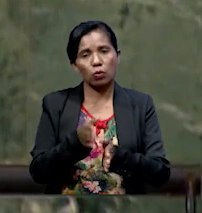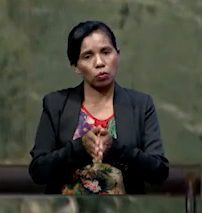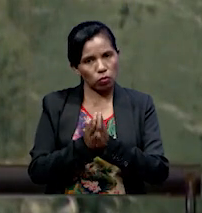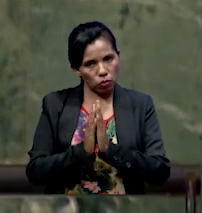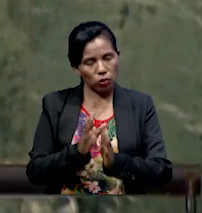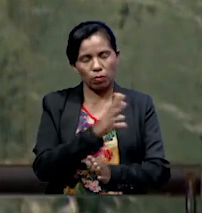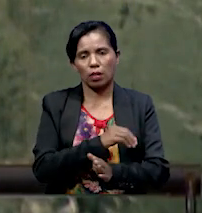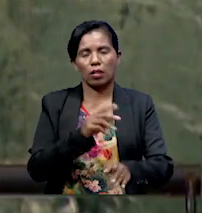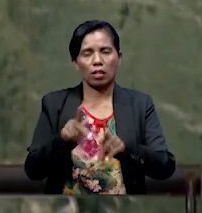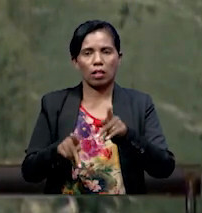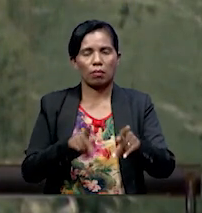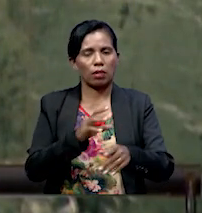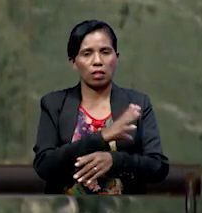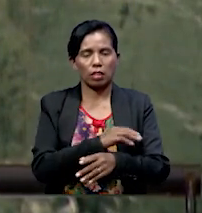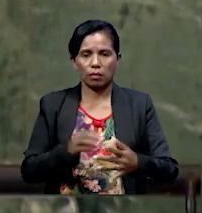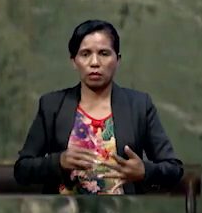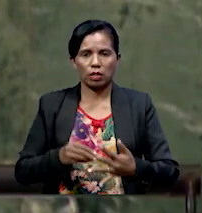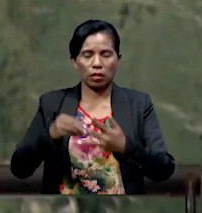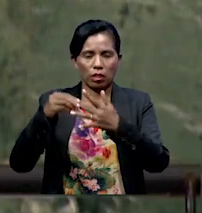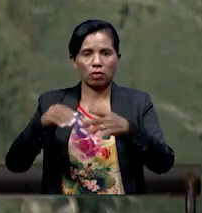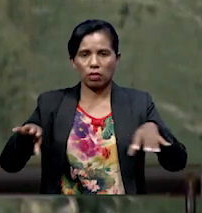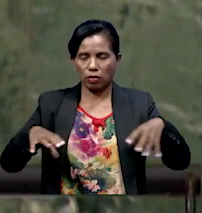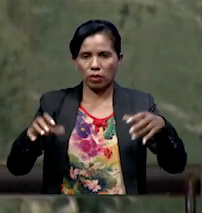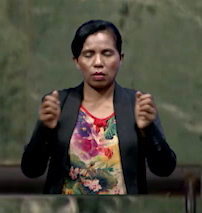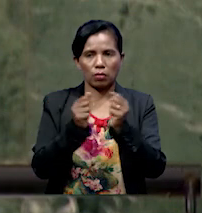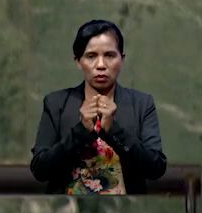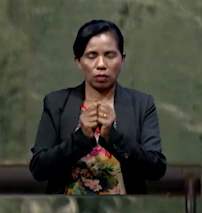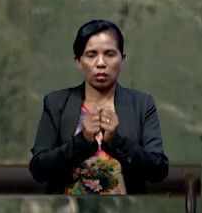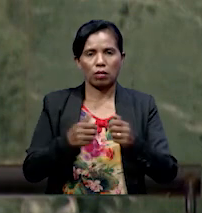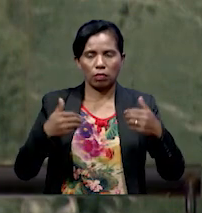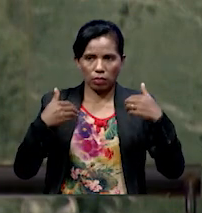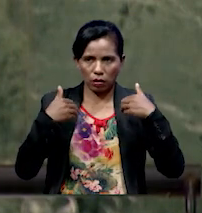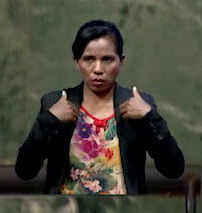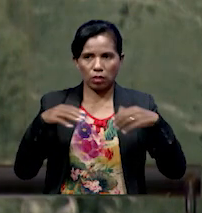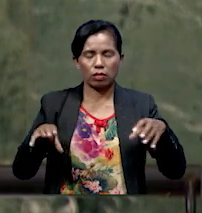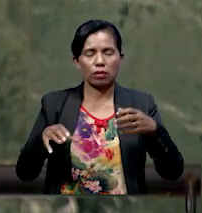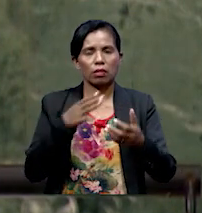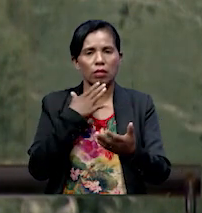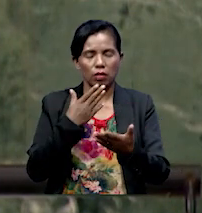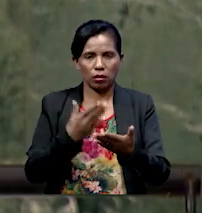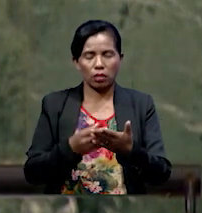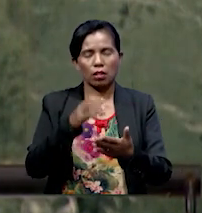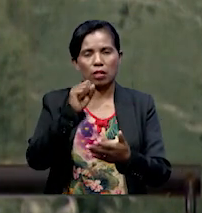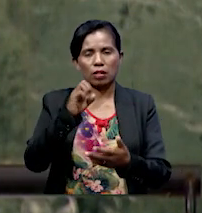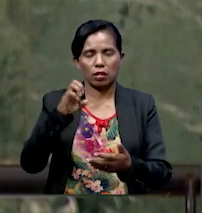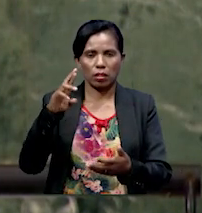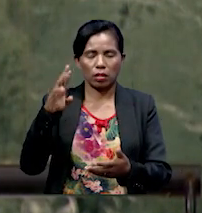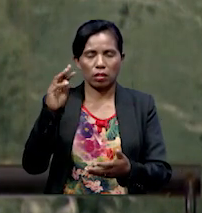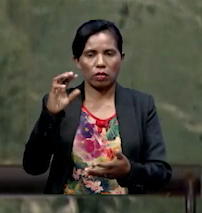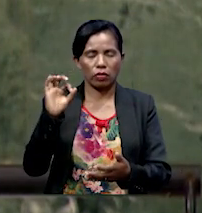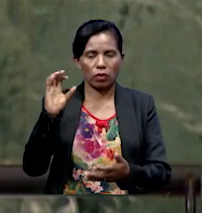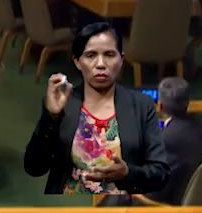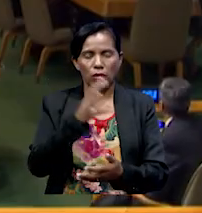no ninia enviado especial Sira, ao serviço Macas, ou de Ramosso, acordo César Fogo, dame, não é compreensivo,